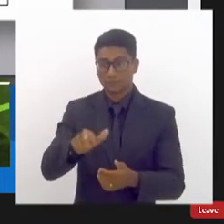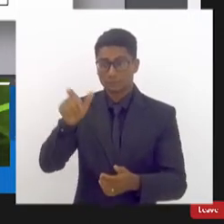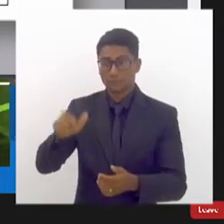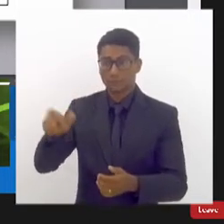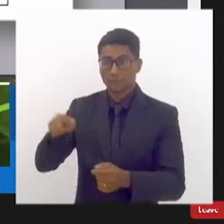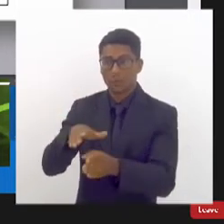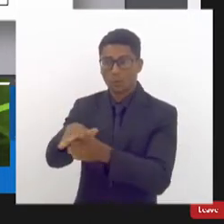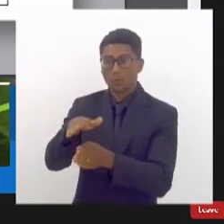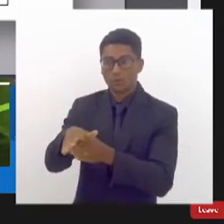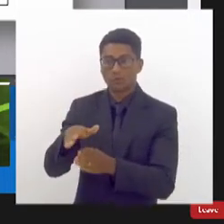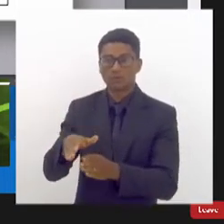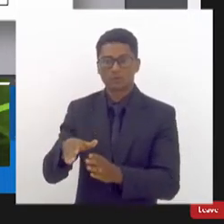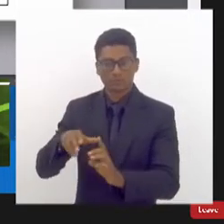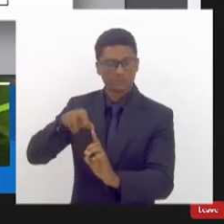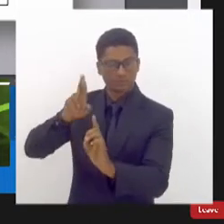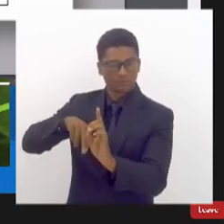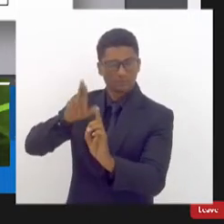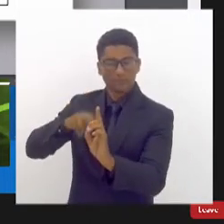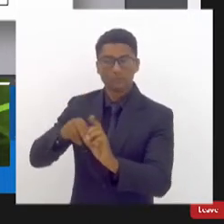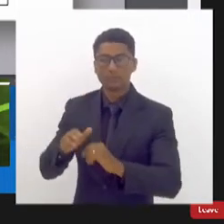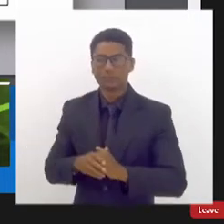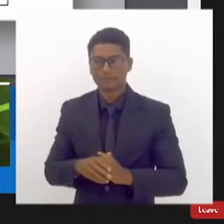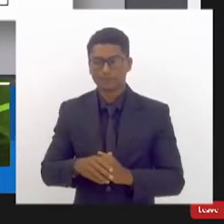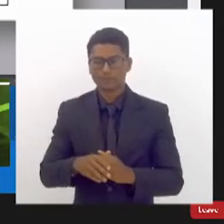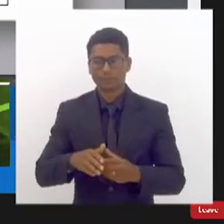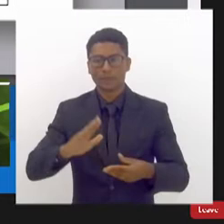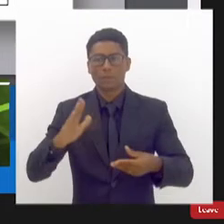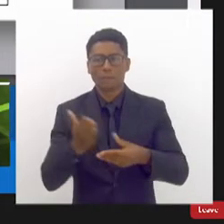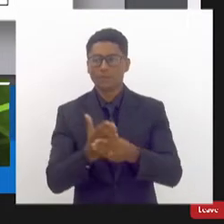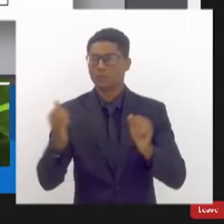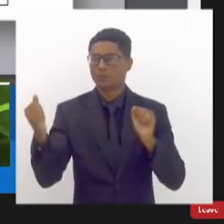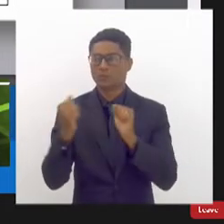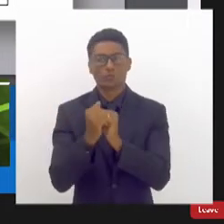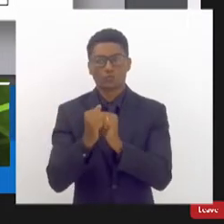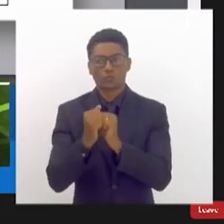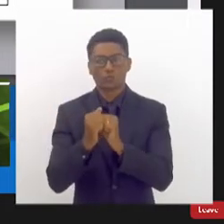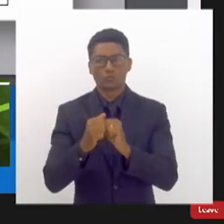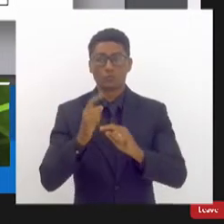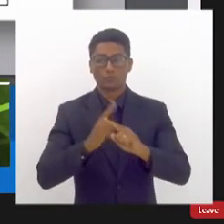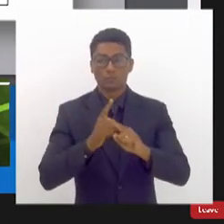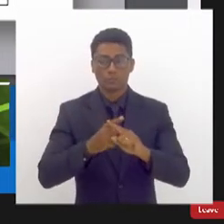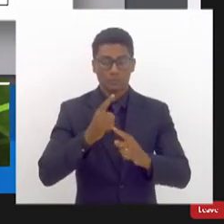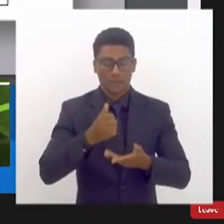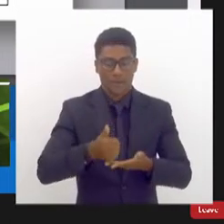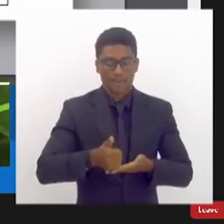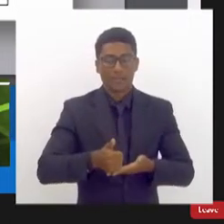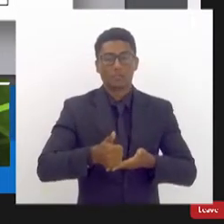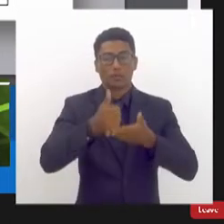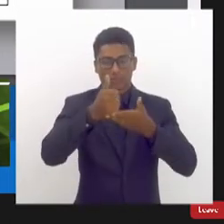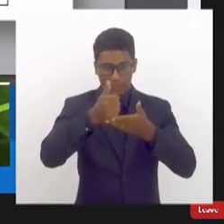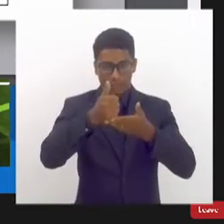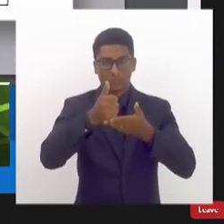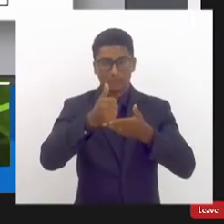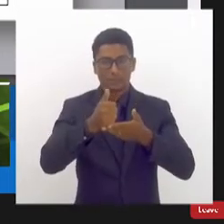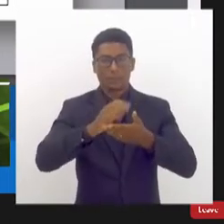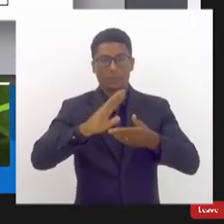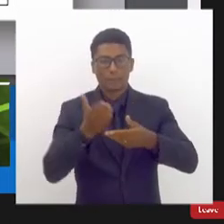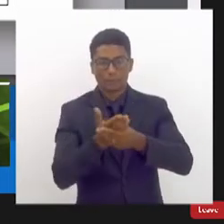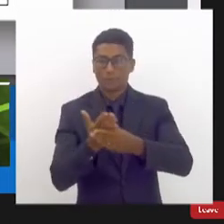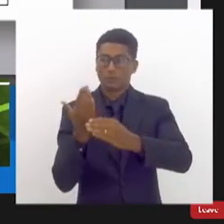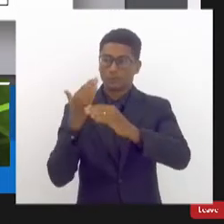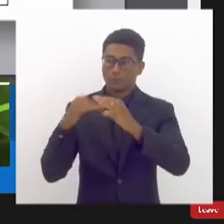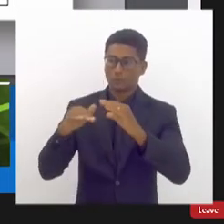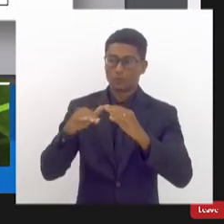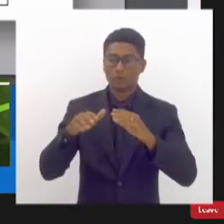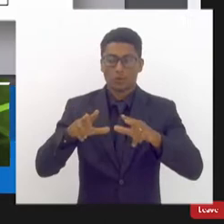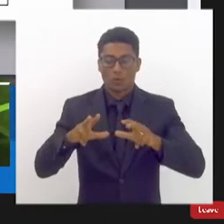nunca vai ter processo junto aos conselheiros, porque os processos saem da assessoria técnica, que é o critério de admissibilidade, para as câmaras e